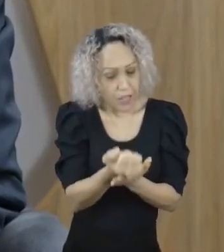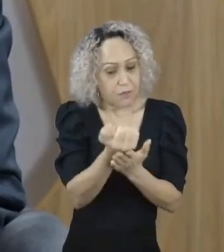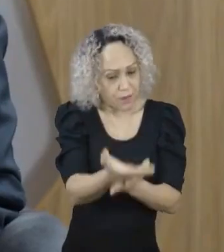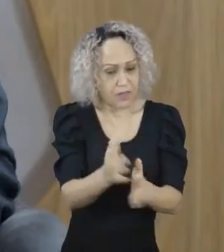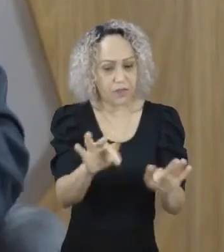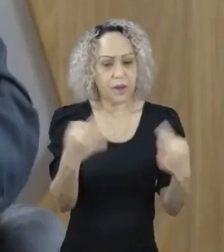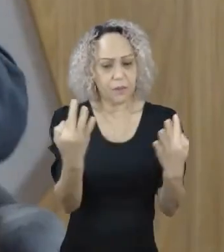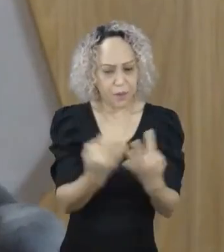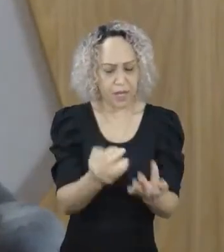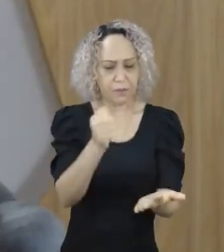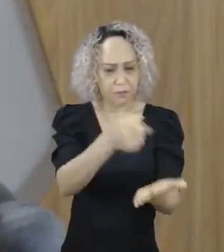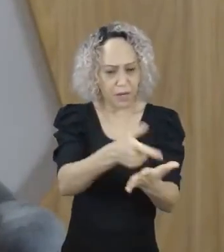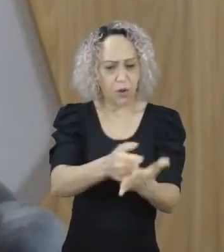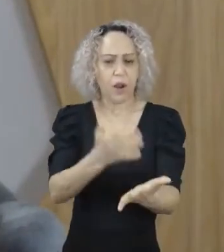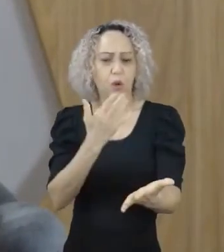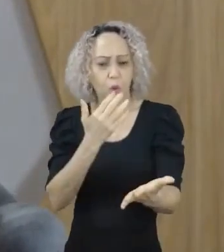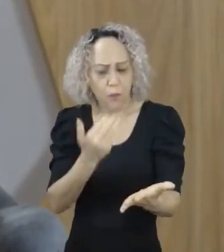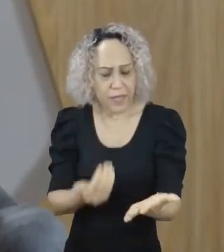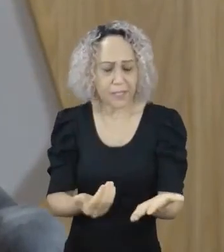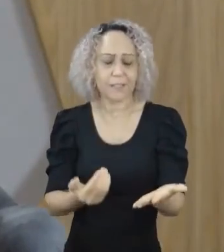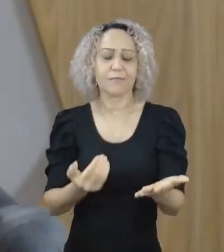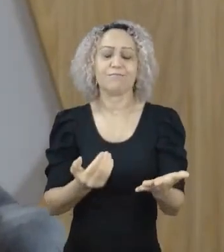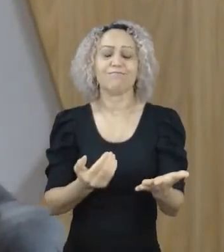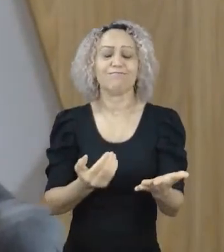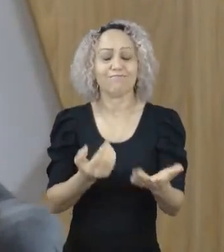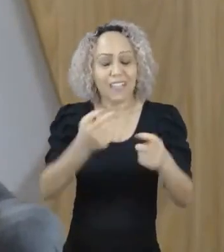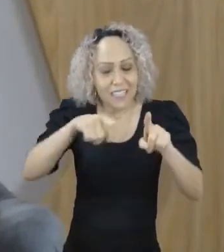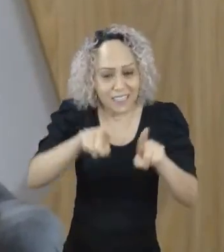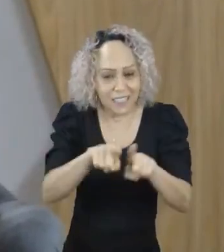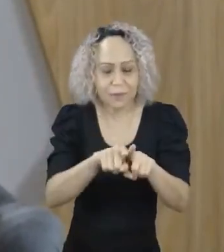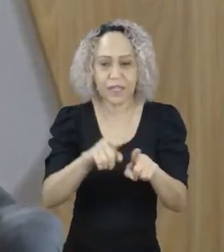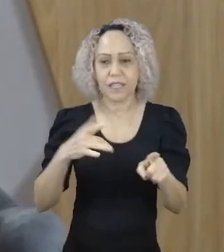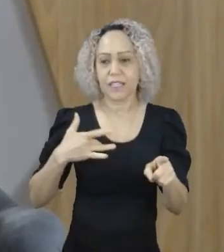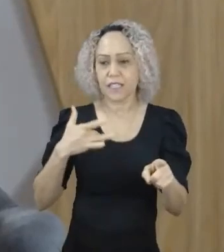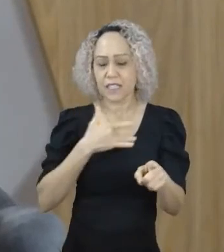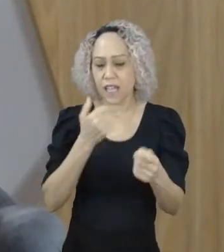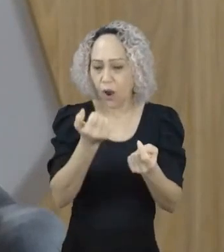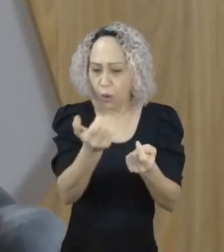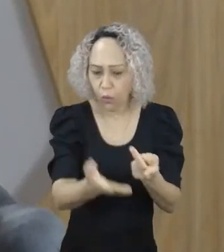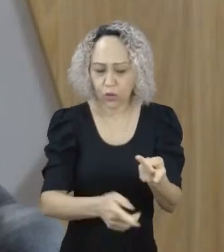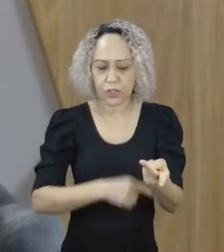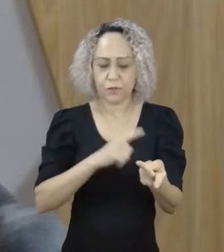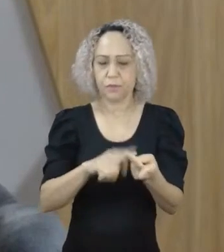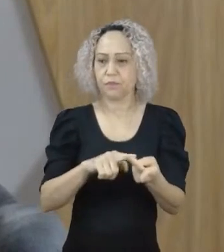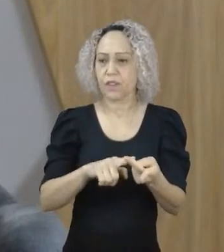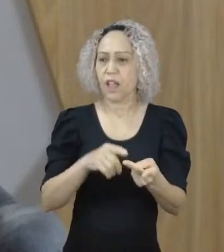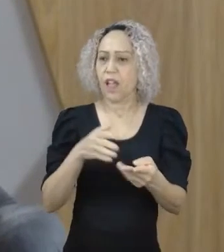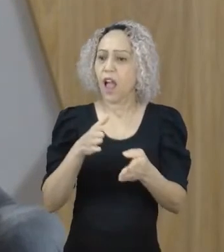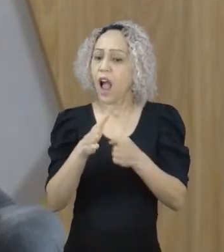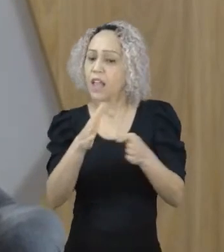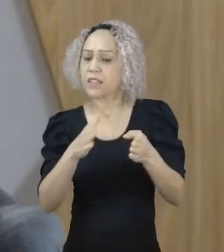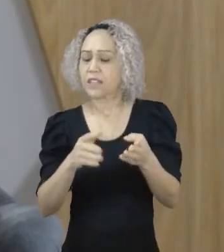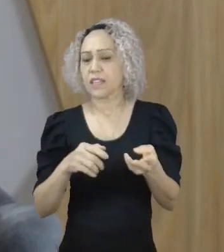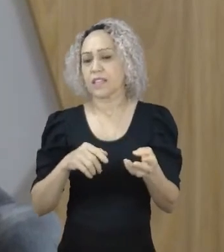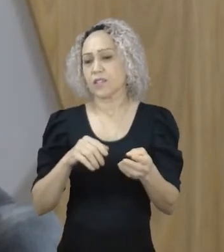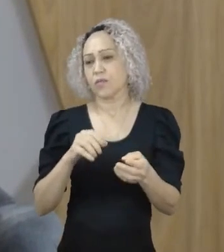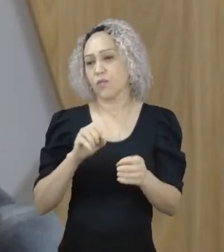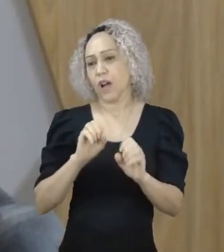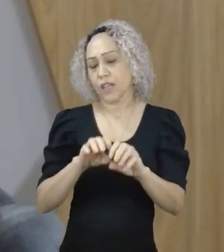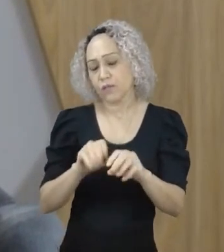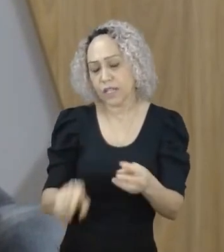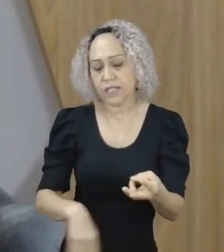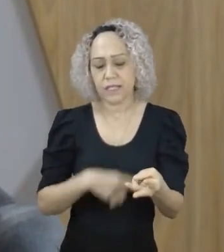manter, mas leva a saúde, leva o acesso à educação, busca acompanhar as